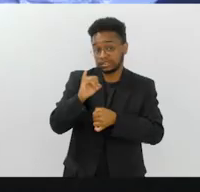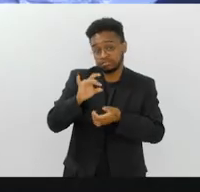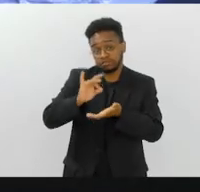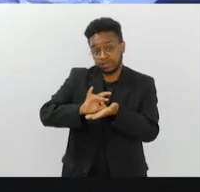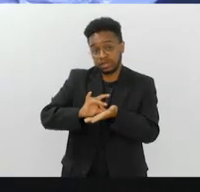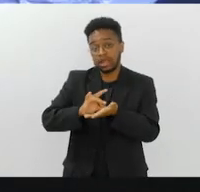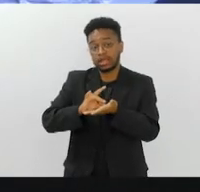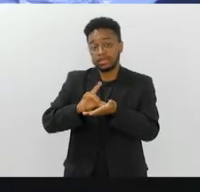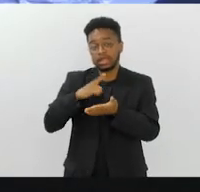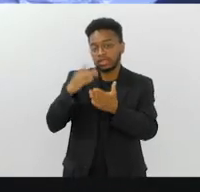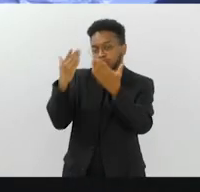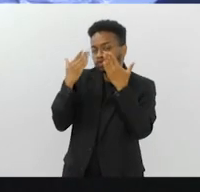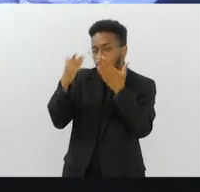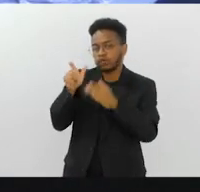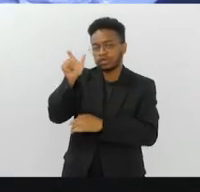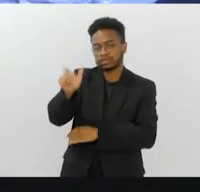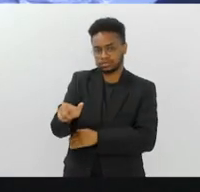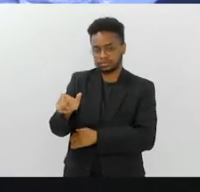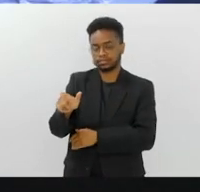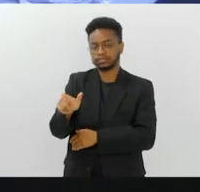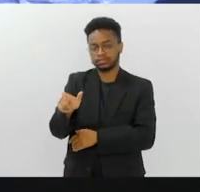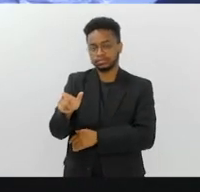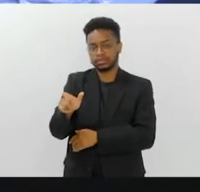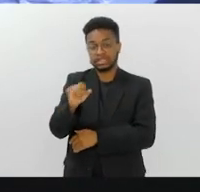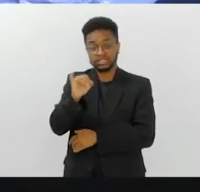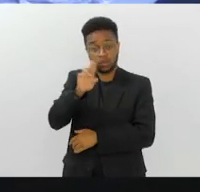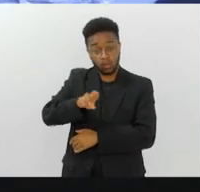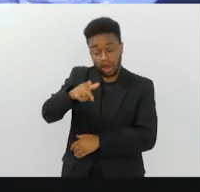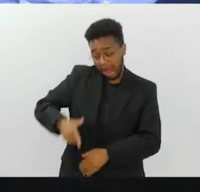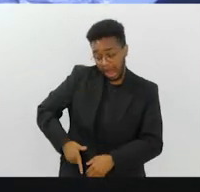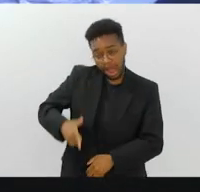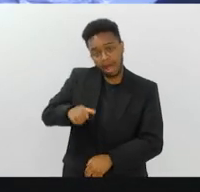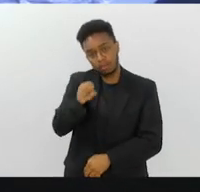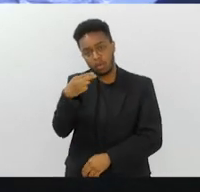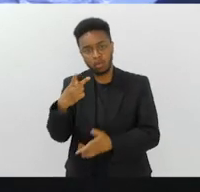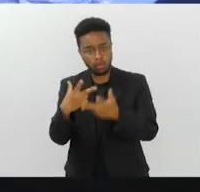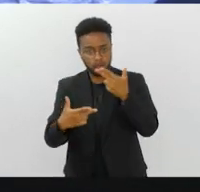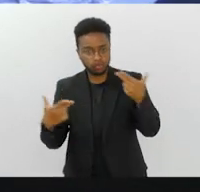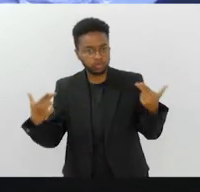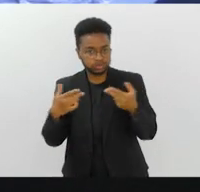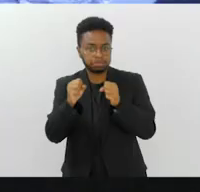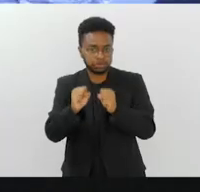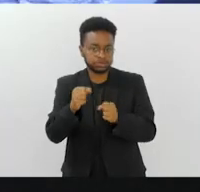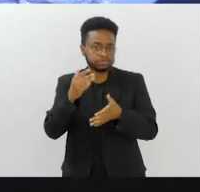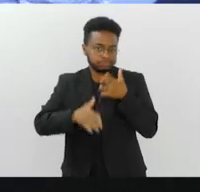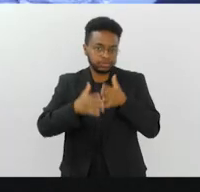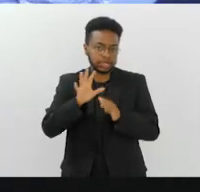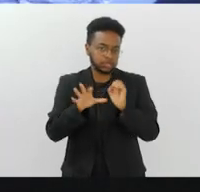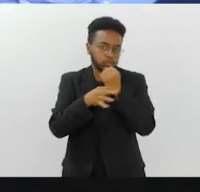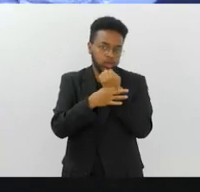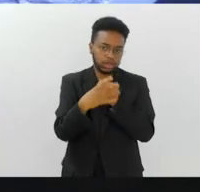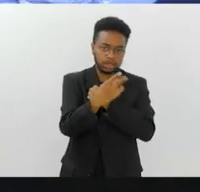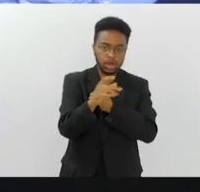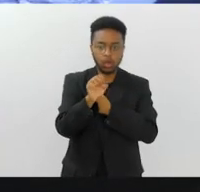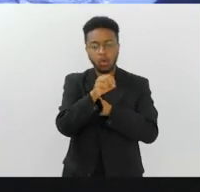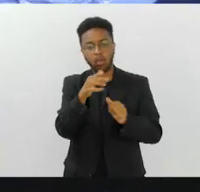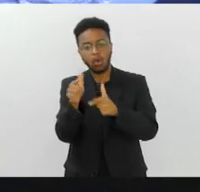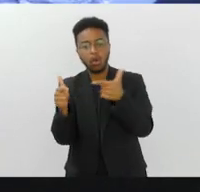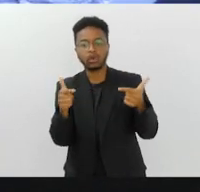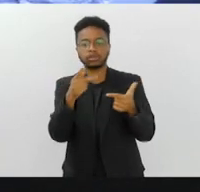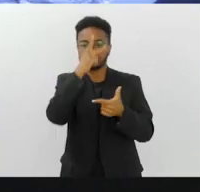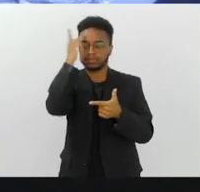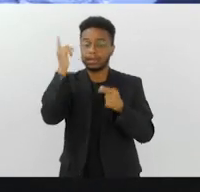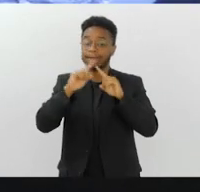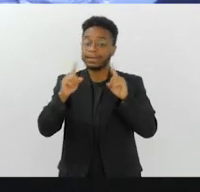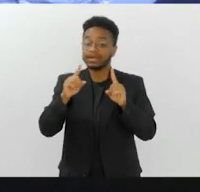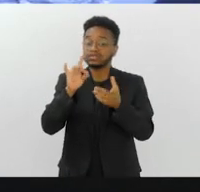fundada suspeita sobre aquela pessoa tá portando uma arma ou alguma coisa que vá prejudicar a segurança dele ou de outras pessoas mas a princípio é